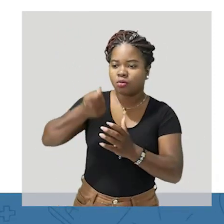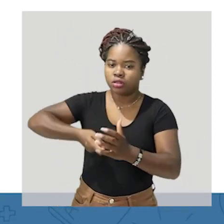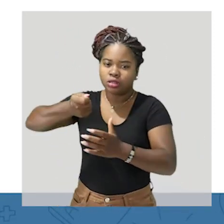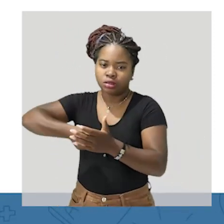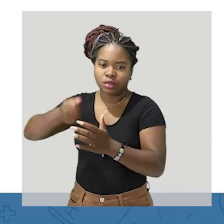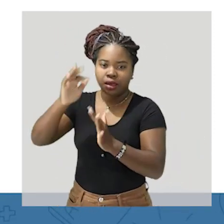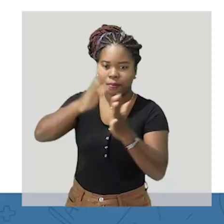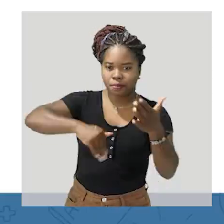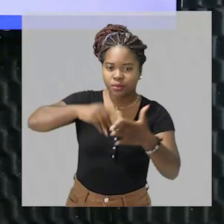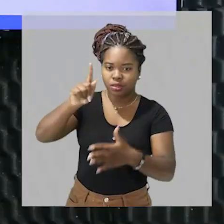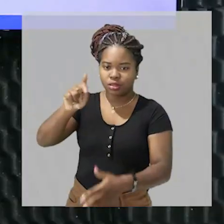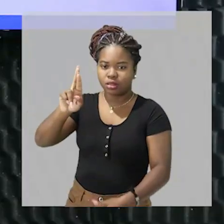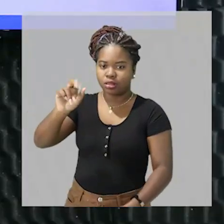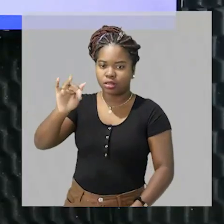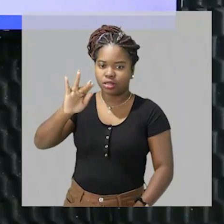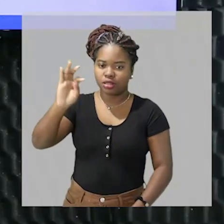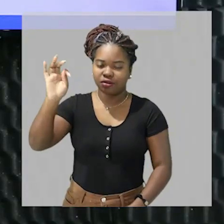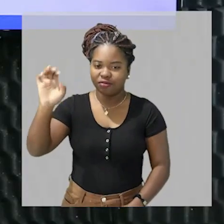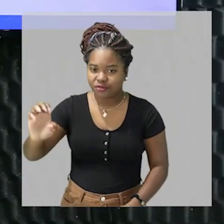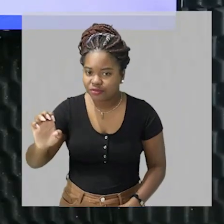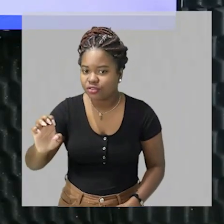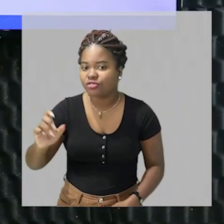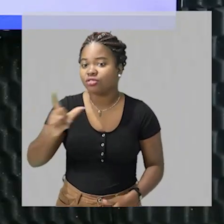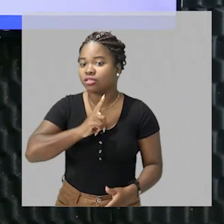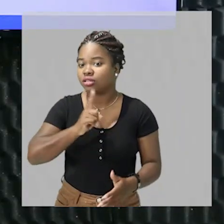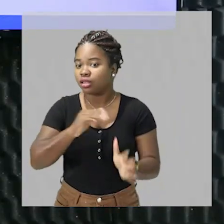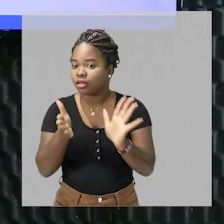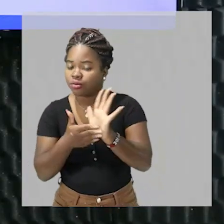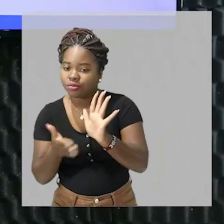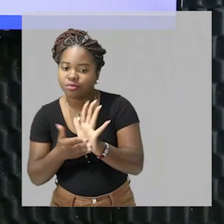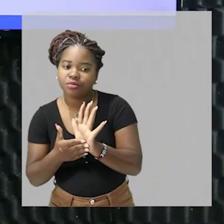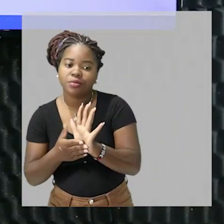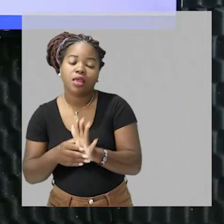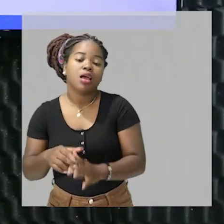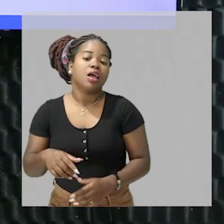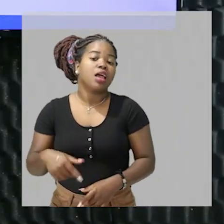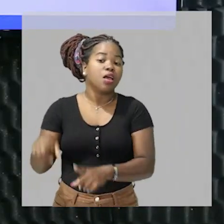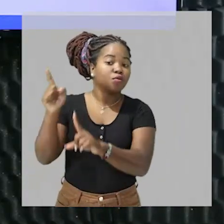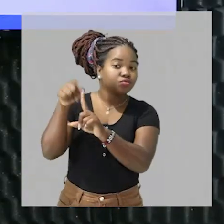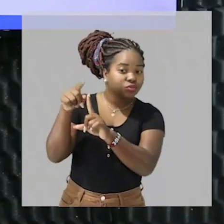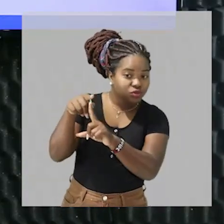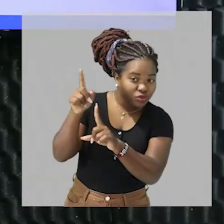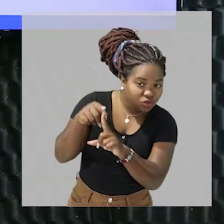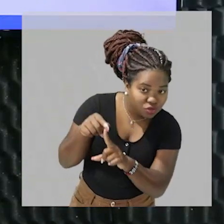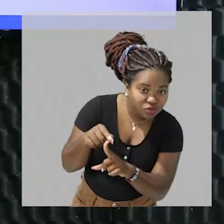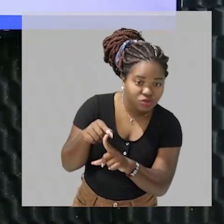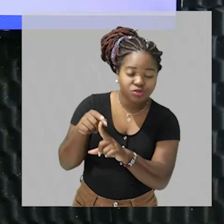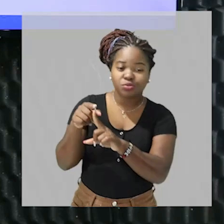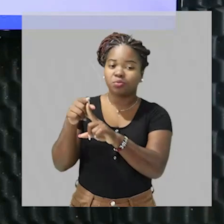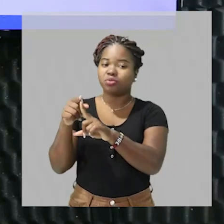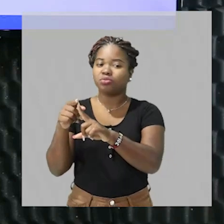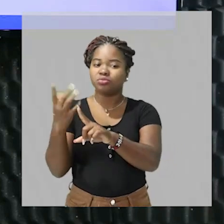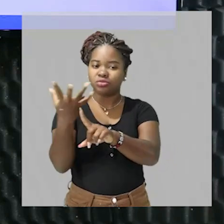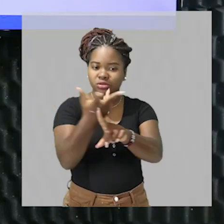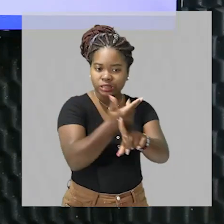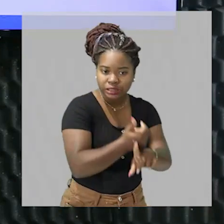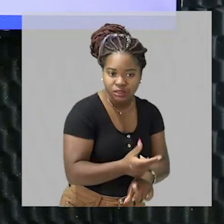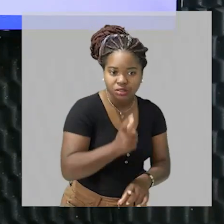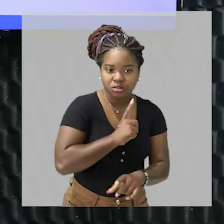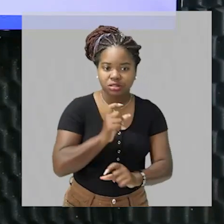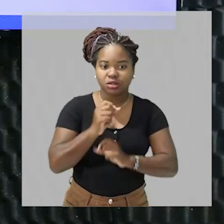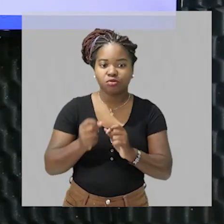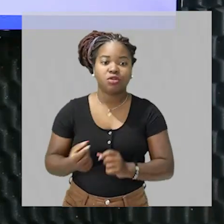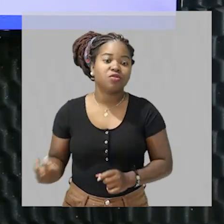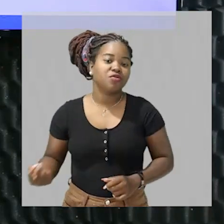e as pessoas compram de maneira errônea. O grafite é uma forma de arte que combate socialmente uma série de valores.